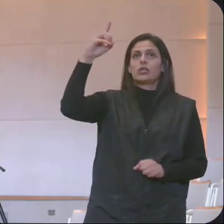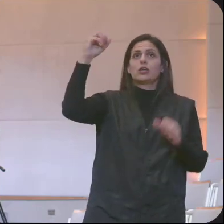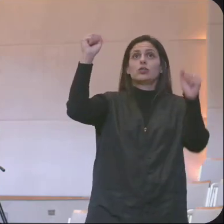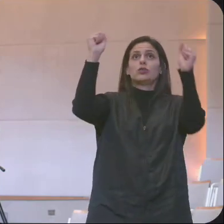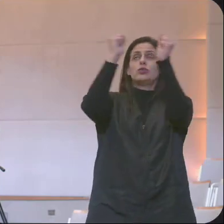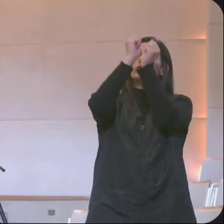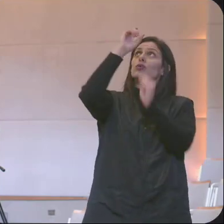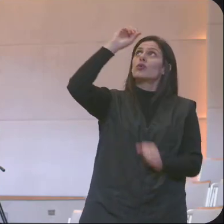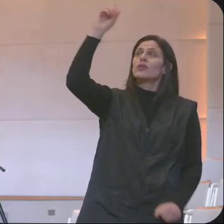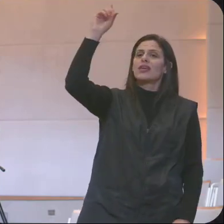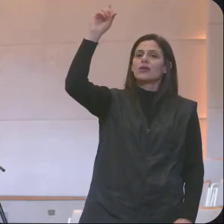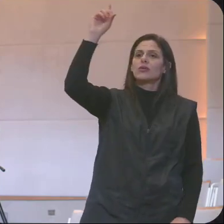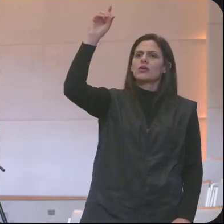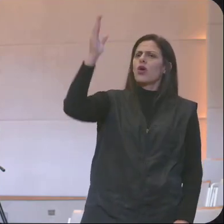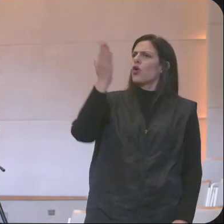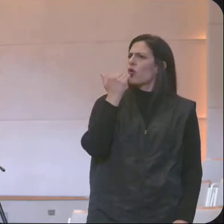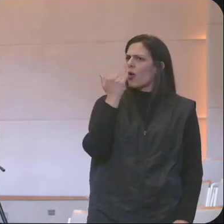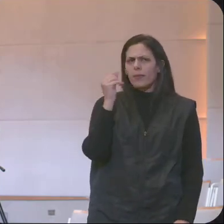comer.